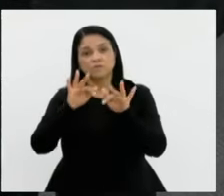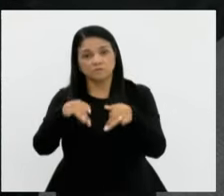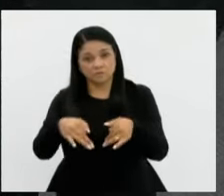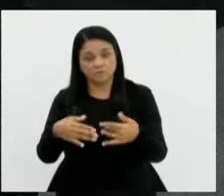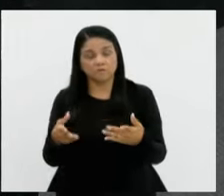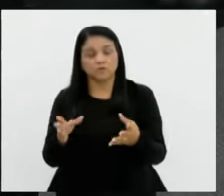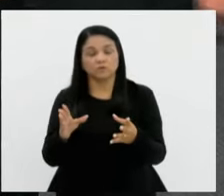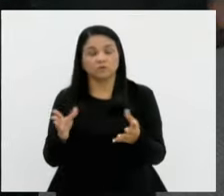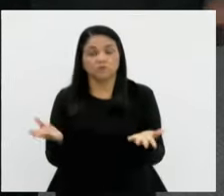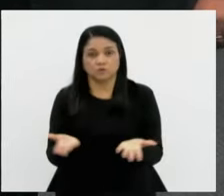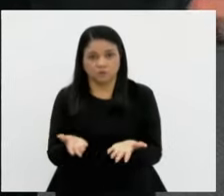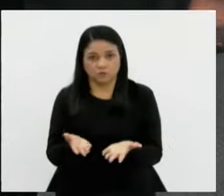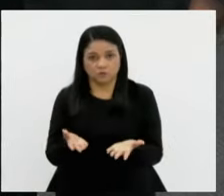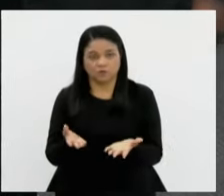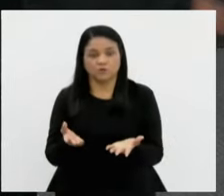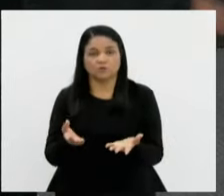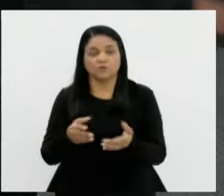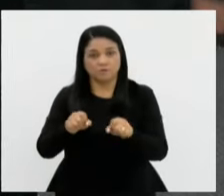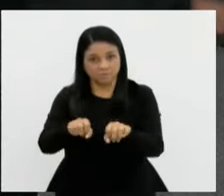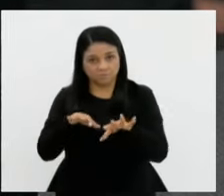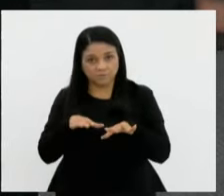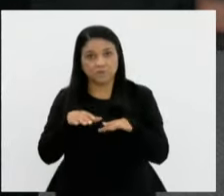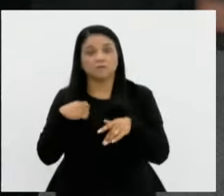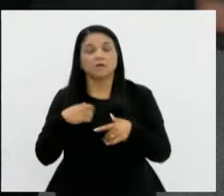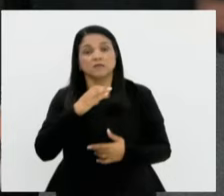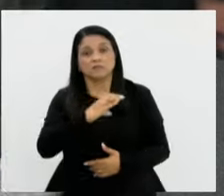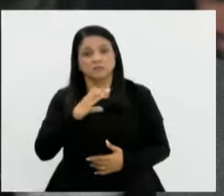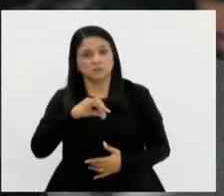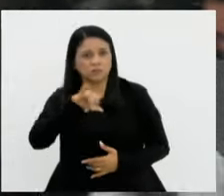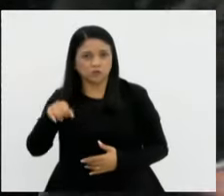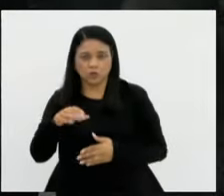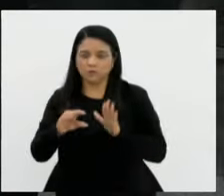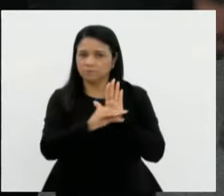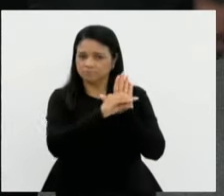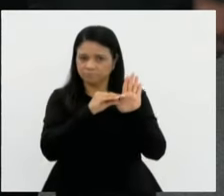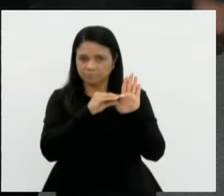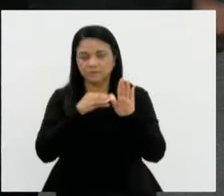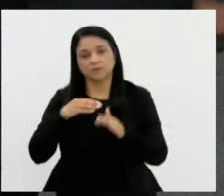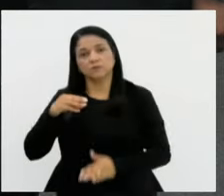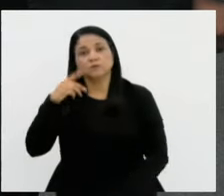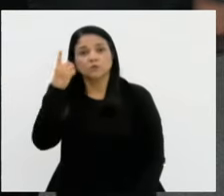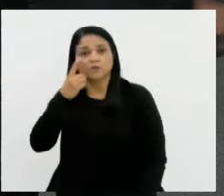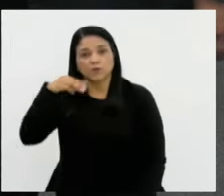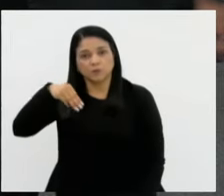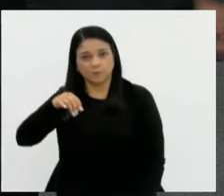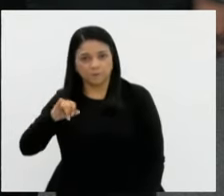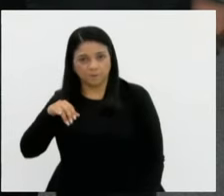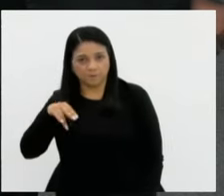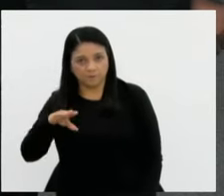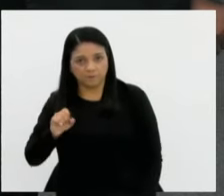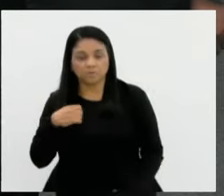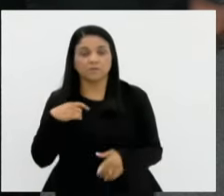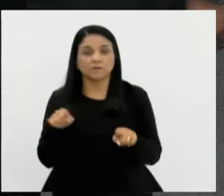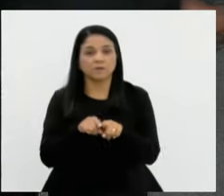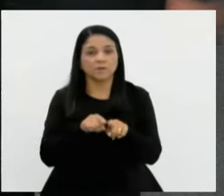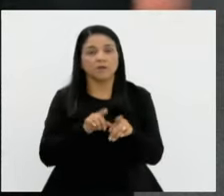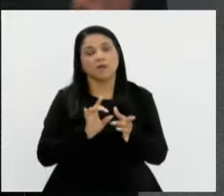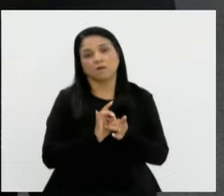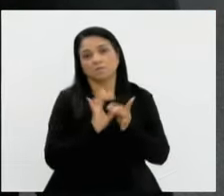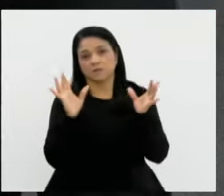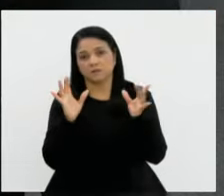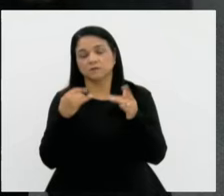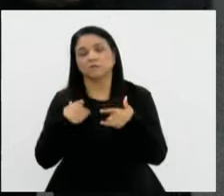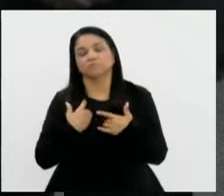enfrenta a emenda do deputado Mink, ou qualquer outra emenda que tenha, e a gente vai, enfim, à deliberação do mérito